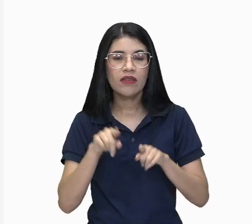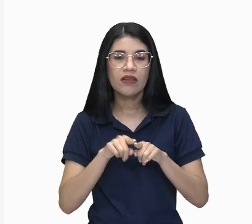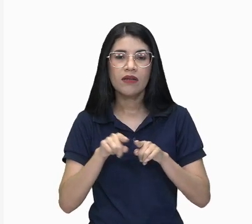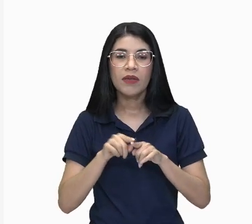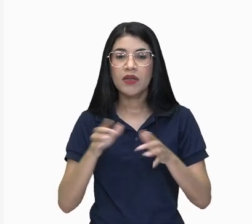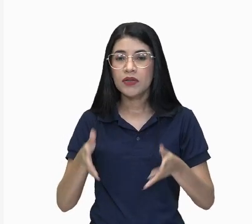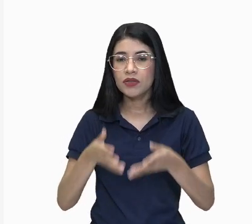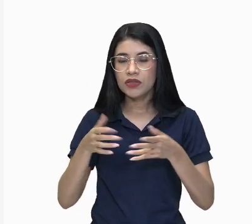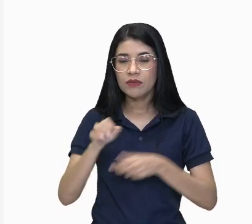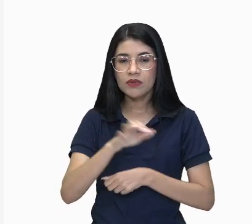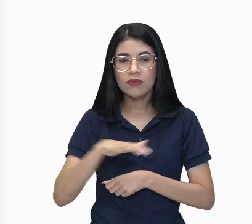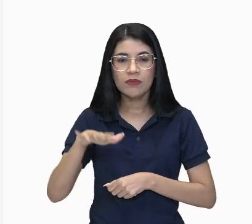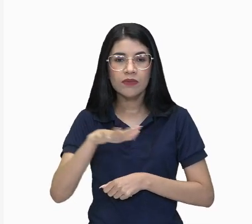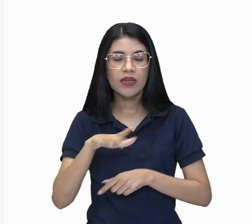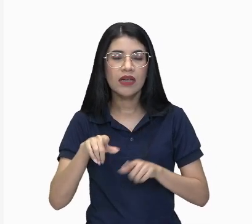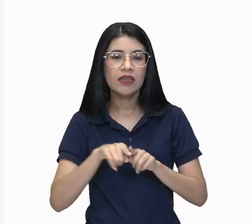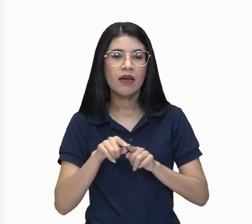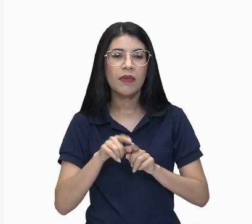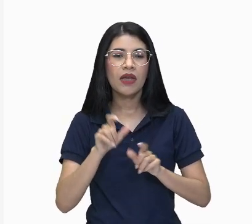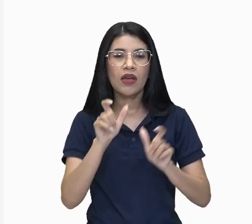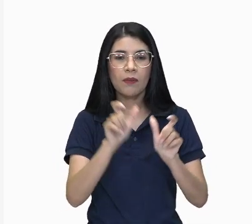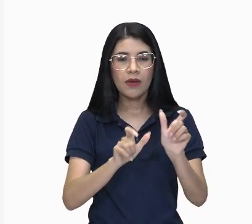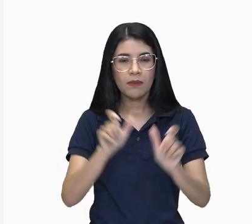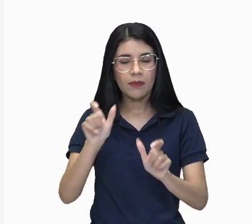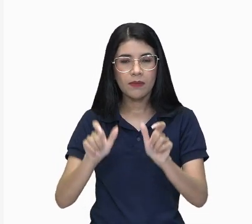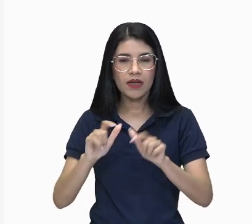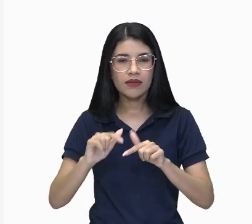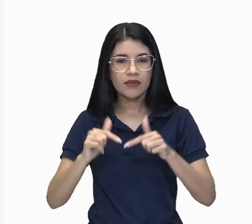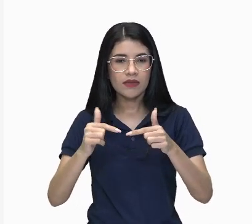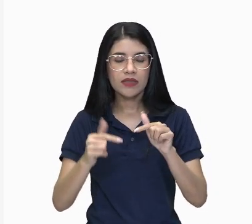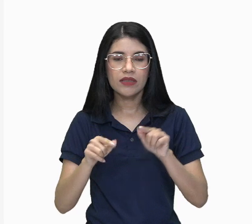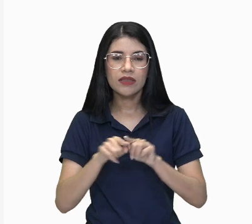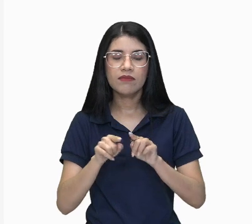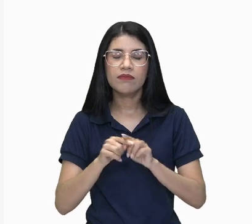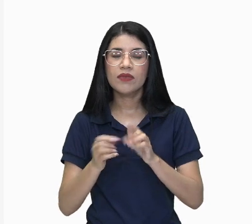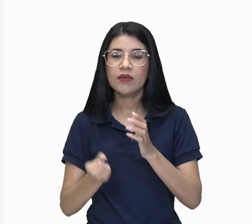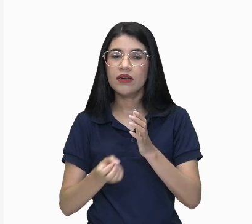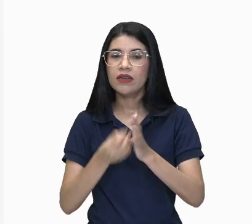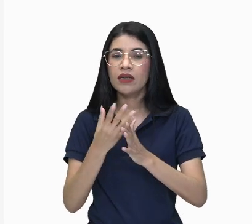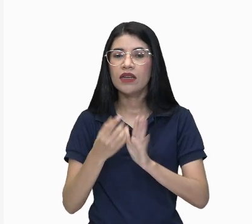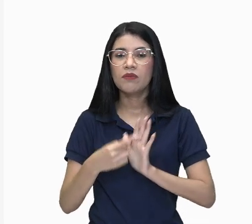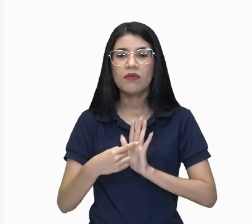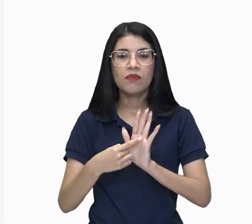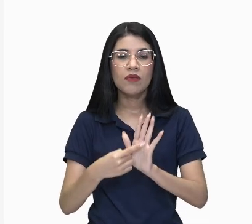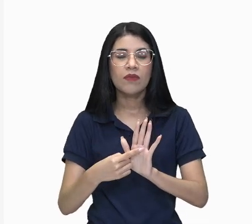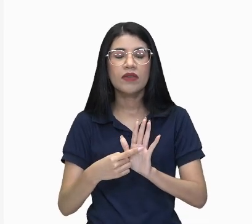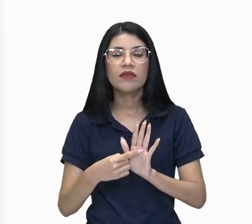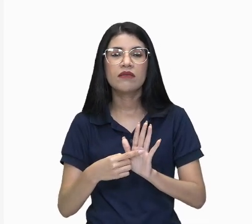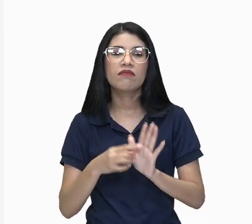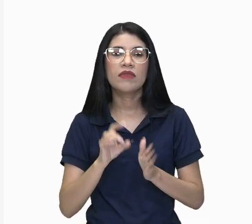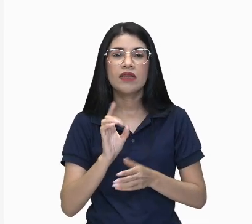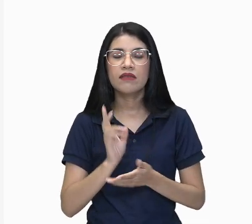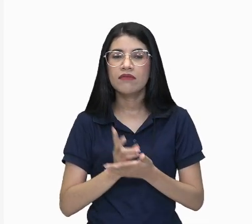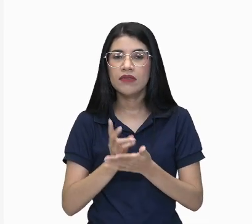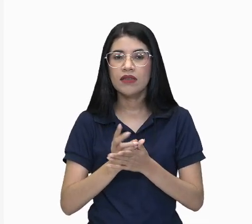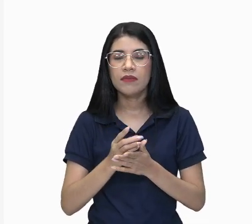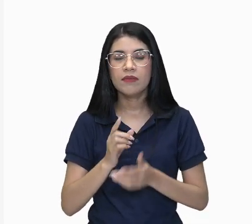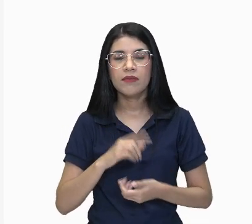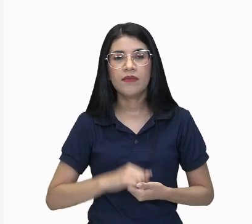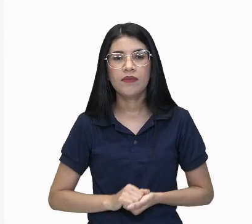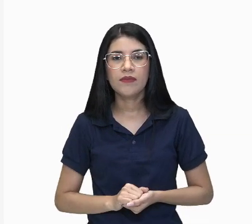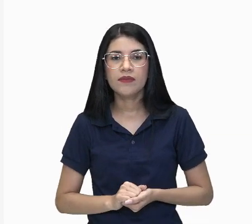outros atores, criando uma performance única a cada apresentação. E quais são esses